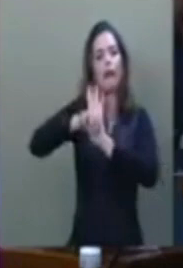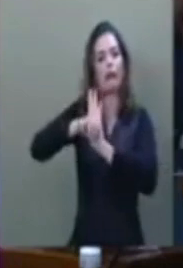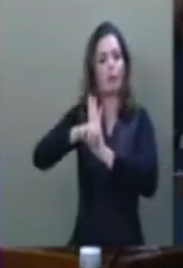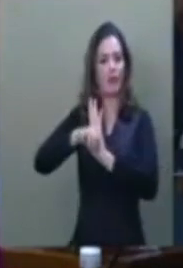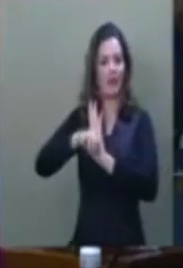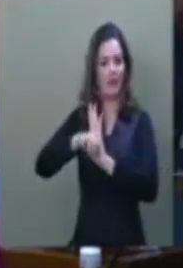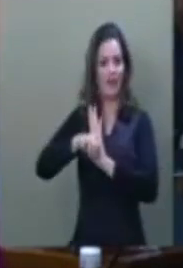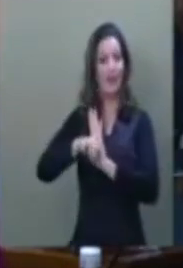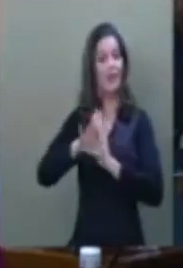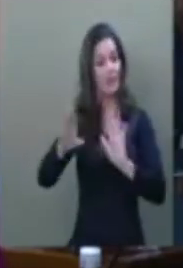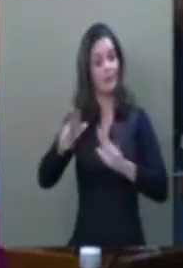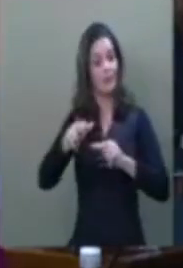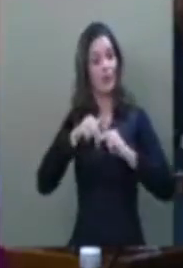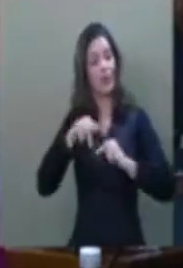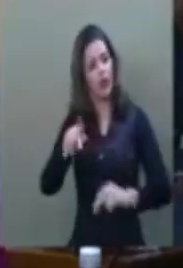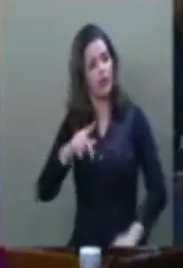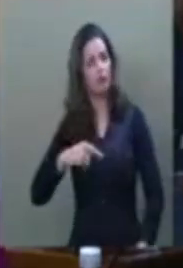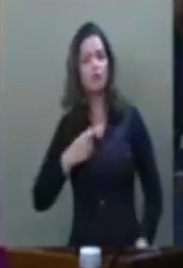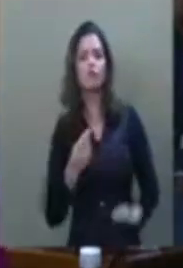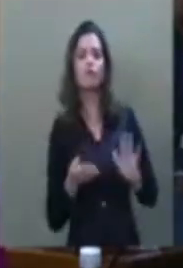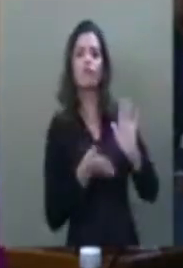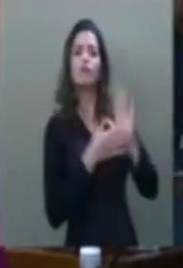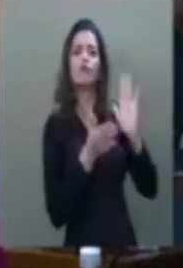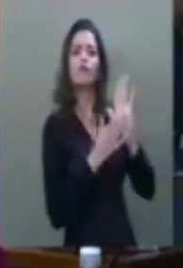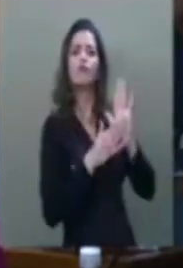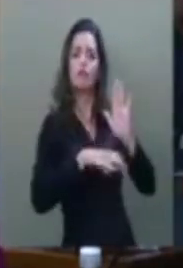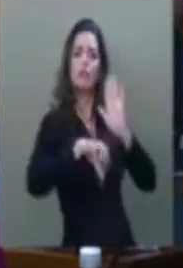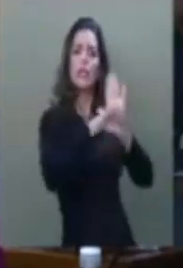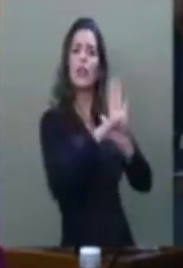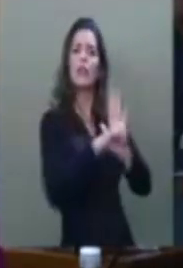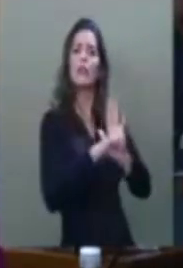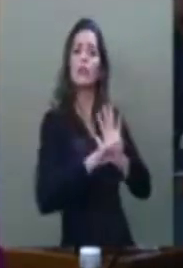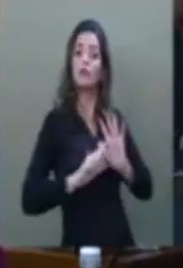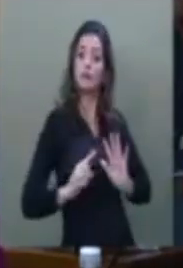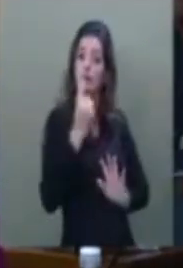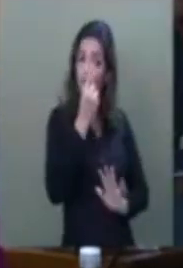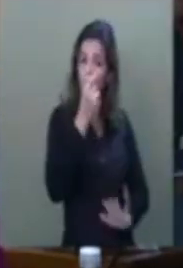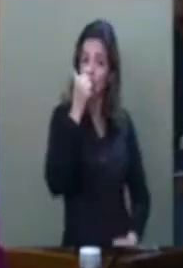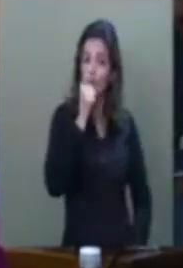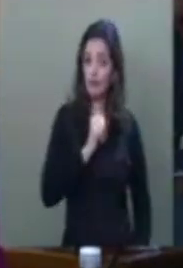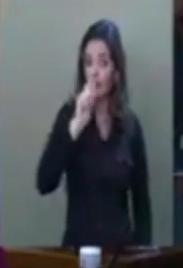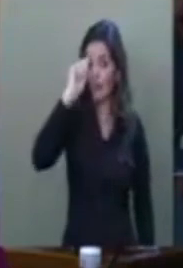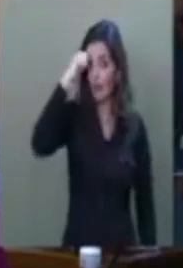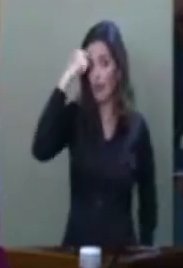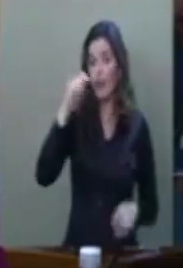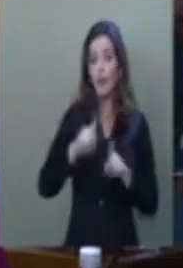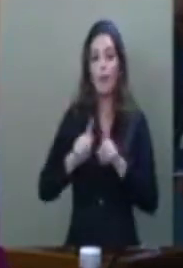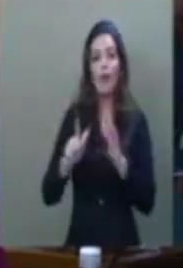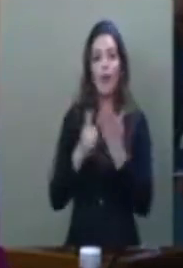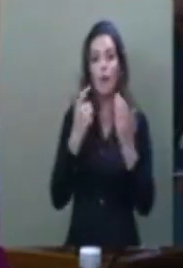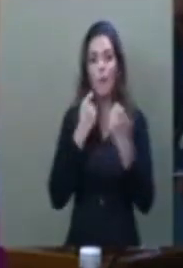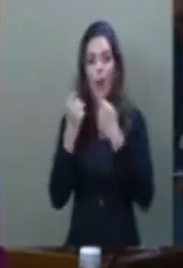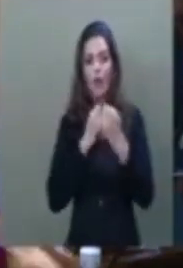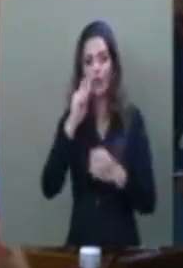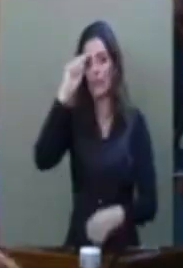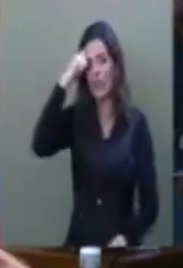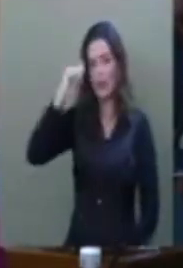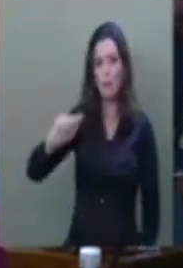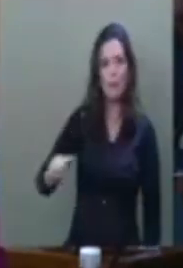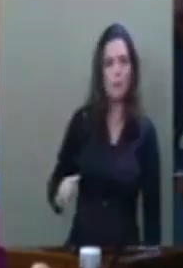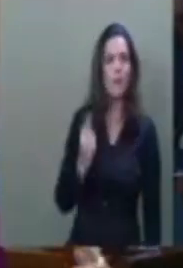racial baseado nesse fato. A primeira repórter negra da televisão brasileira abriu os